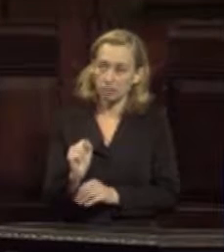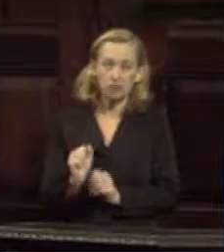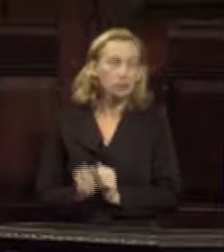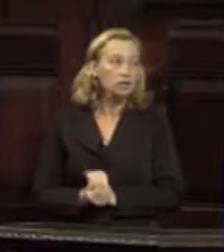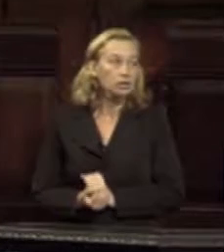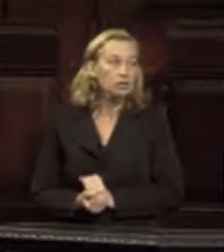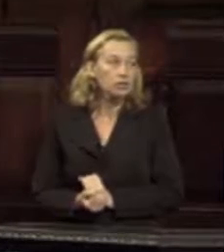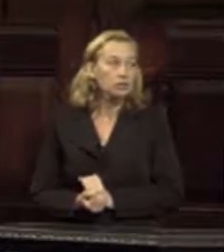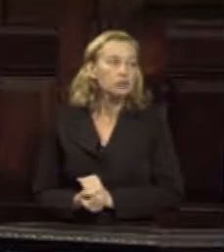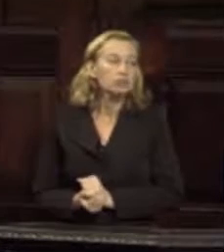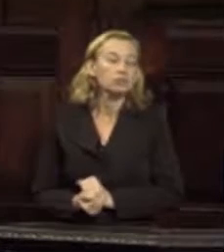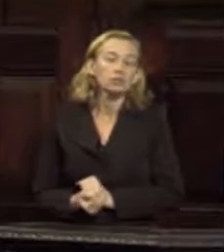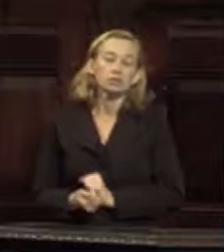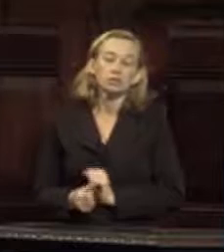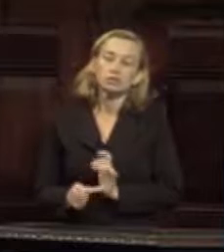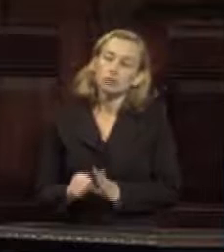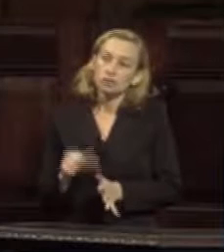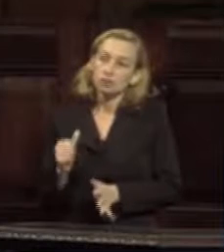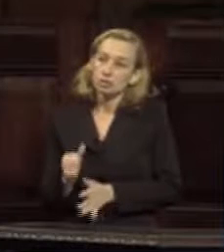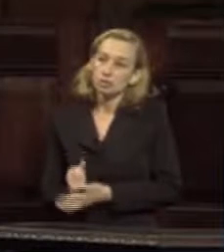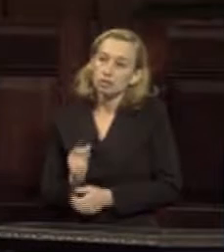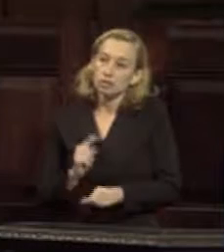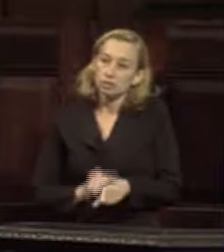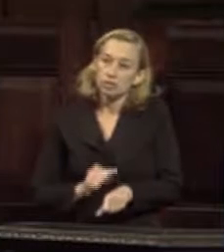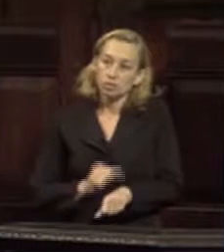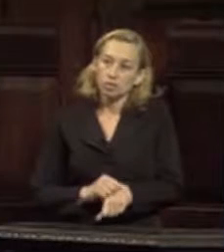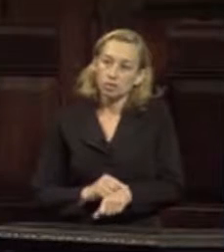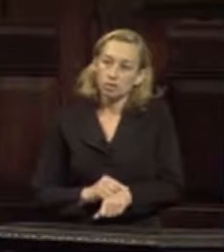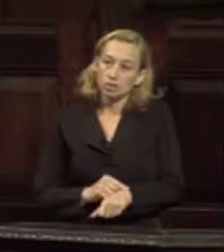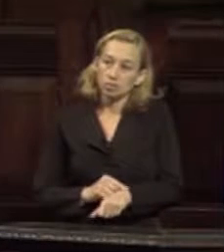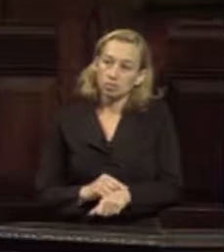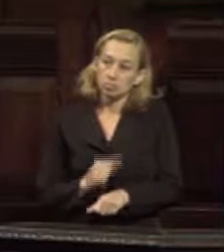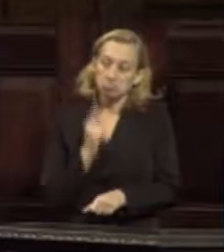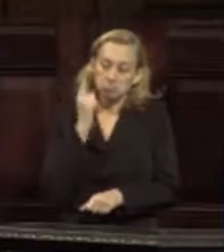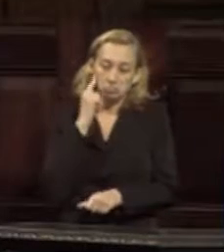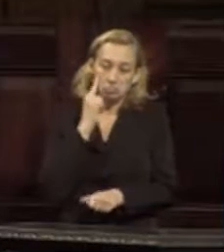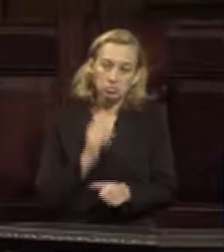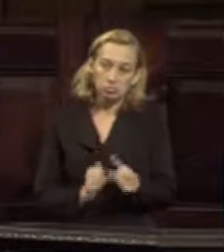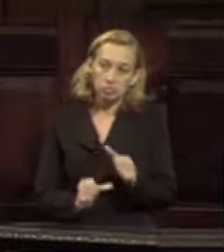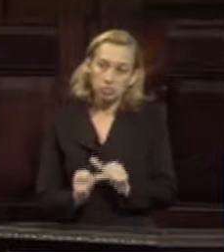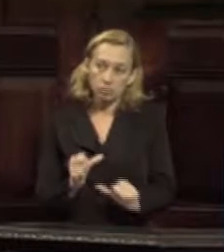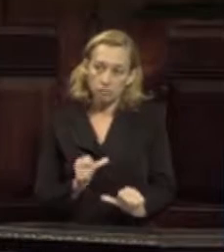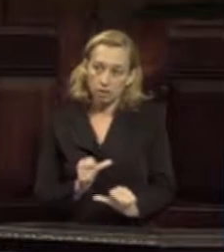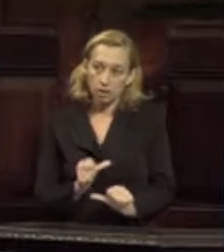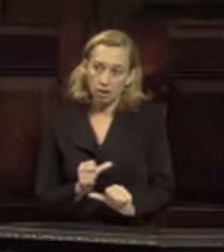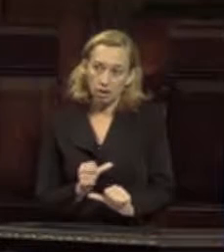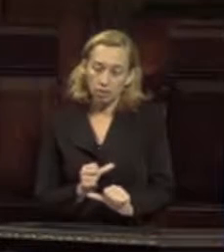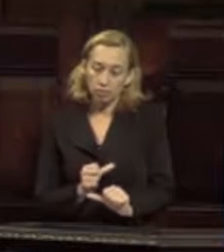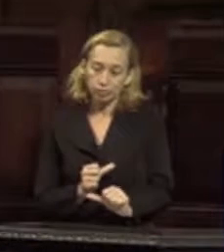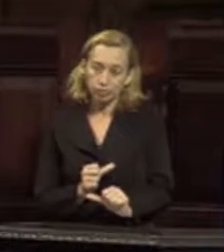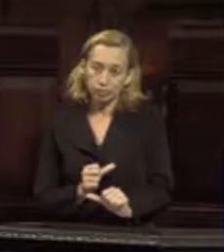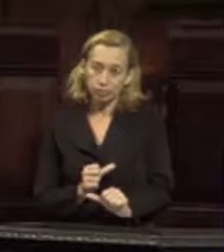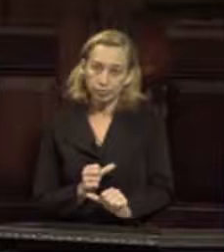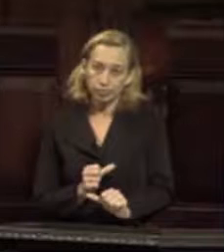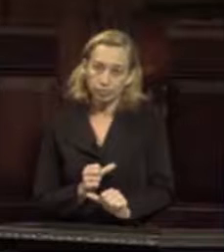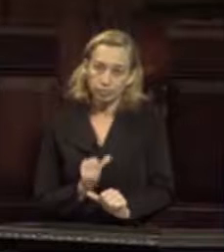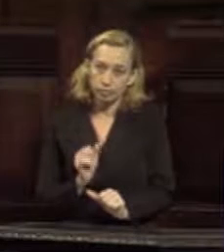Eu, desde um primeiro momento, me posicionei aqui contrário à intervenção. Sou contrário à intervenção.